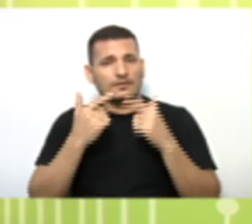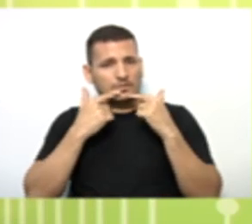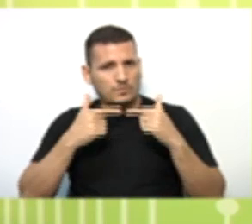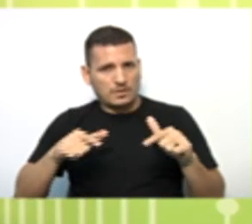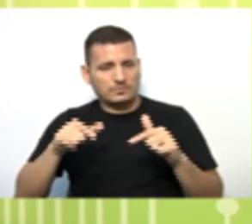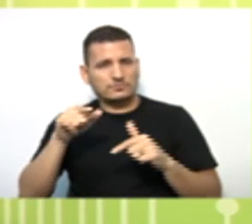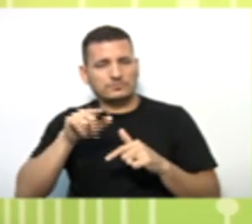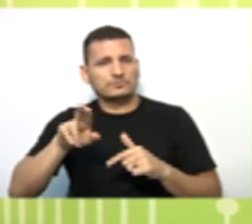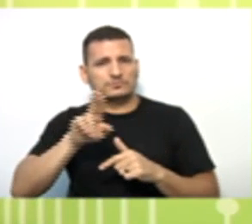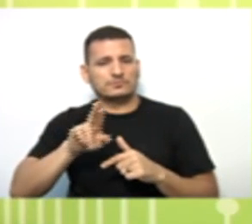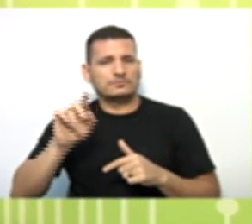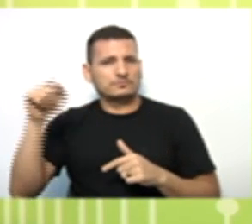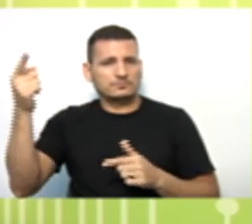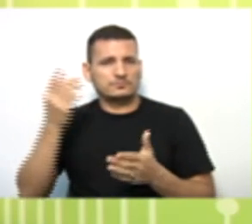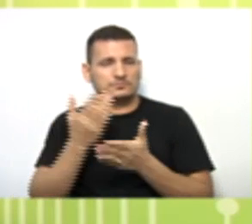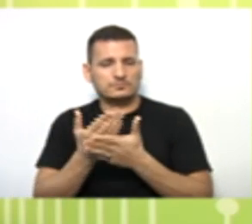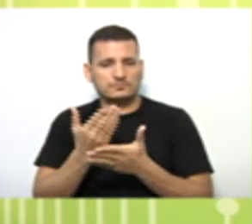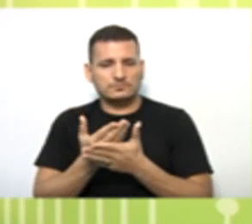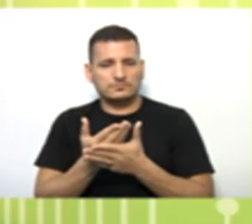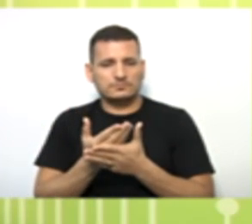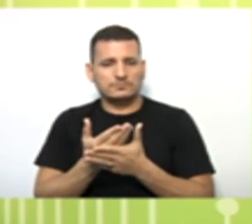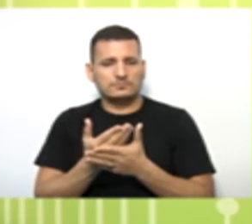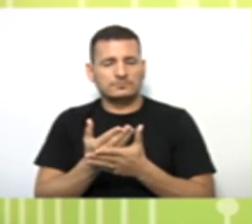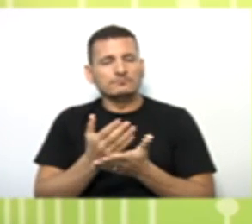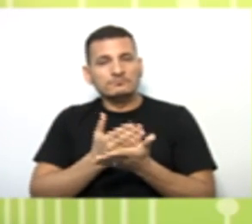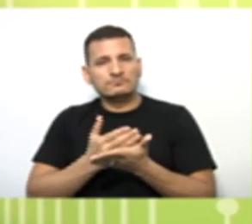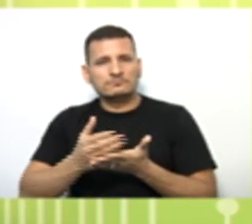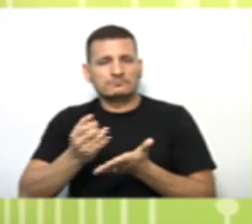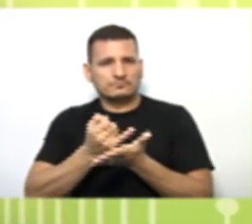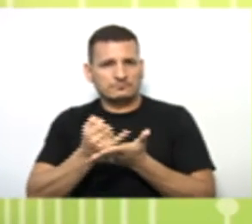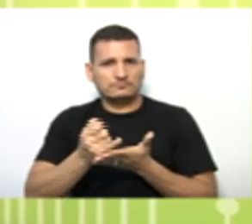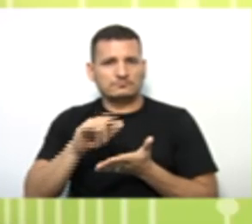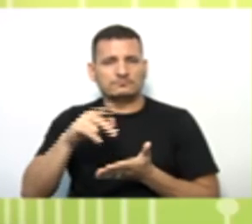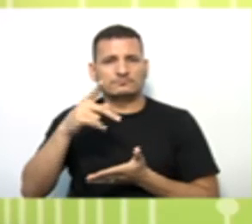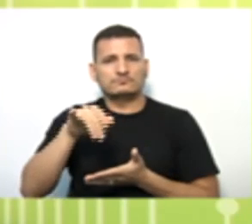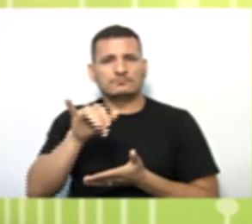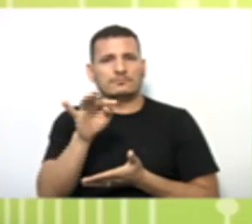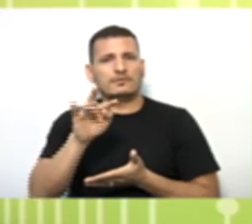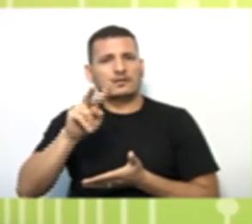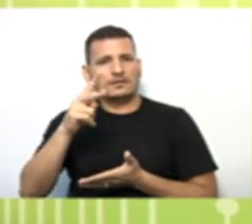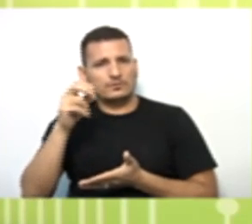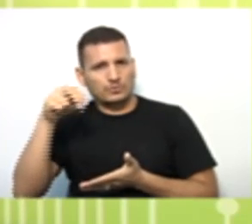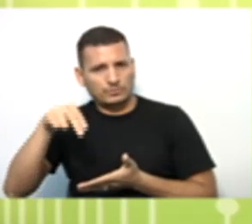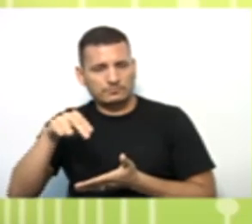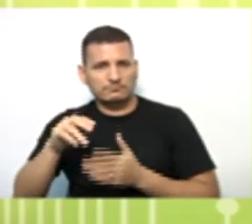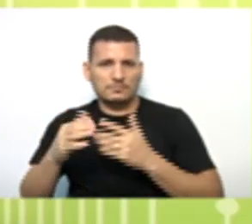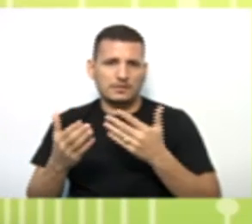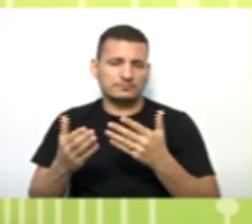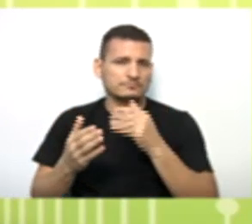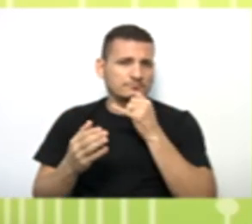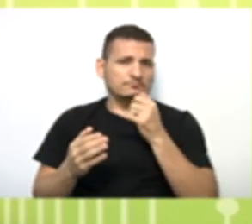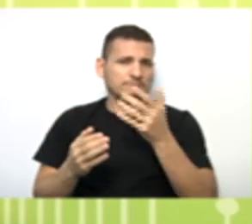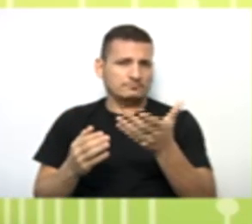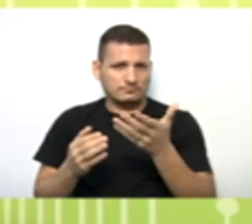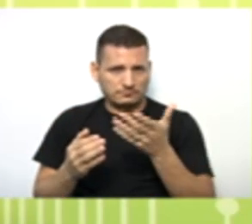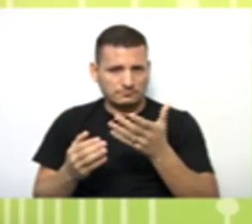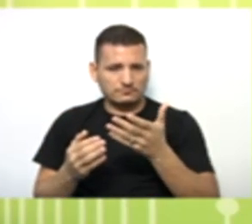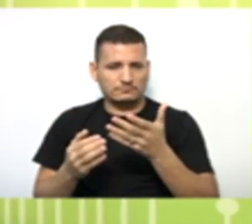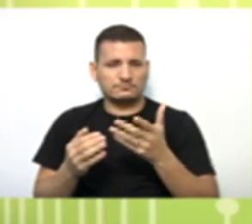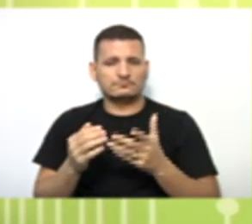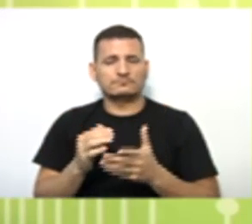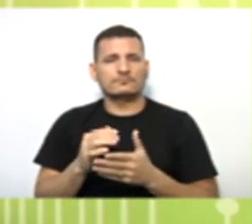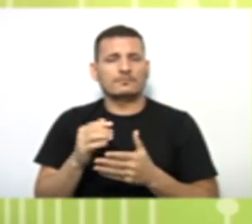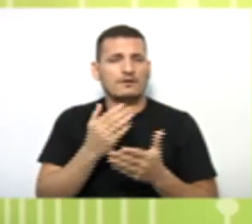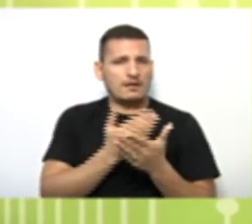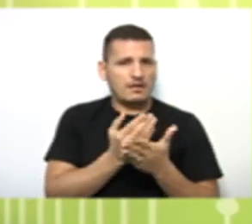próxima aula e vai começar a dar introdução a ela, é a linguagem Python, mas quem quiser já ir, depois que